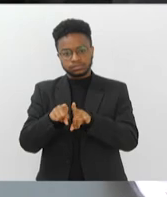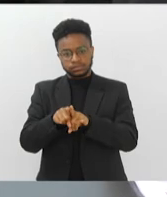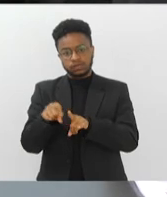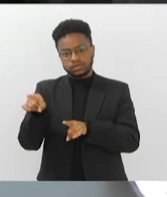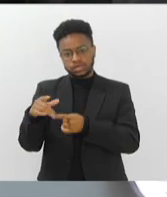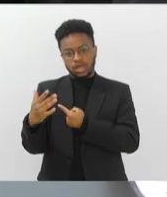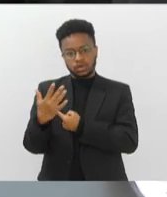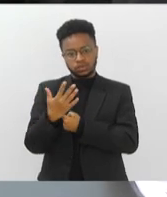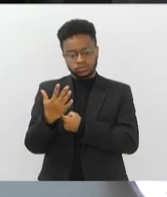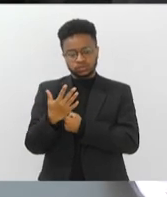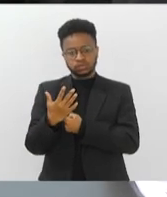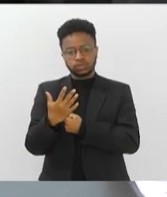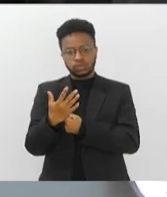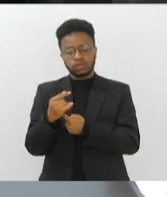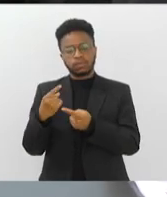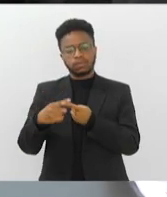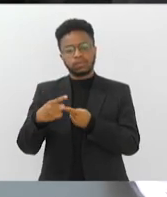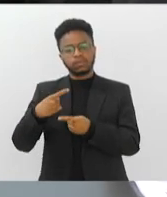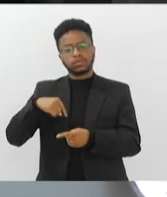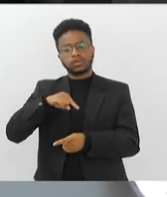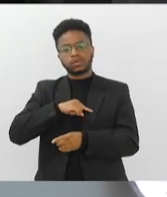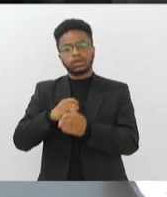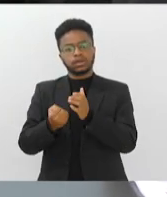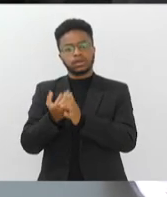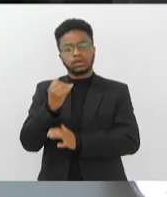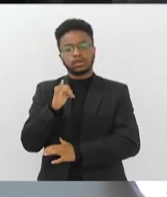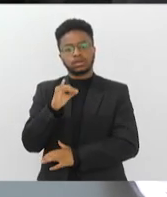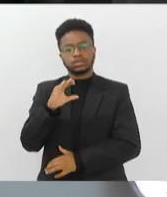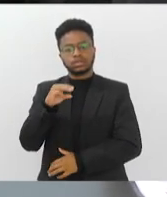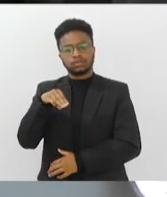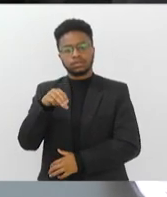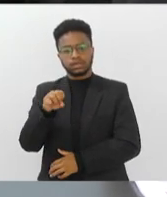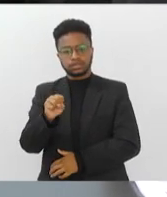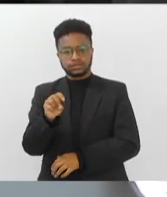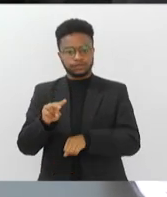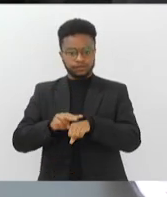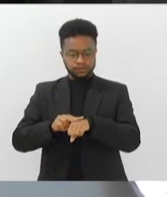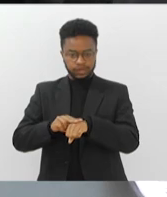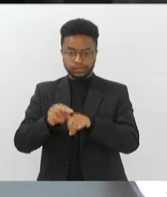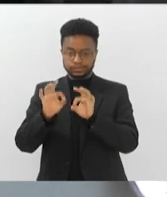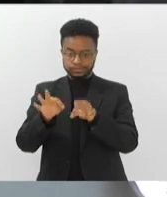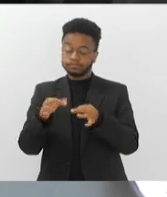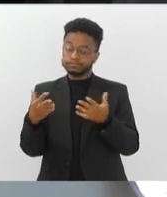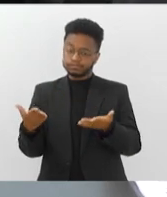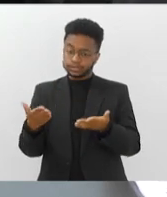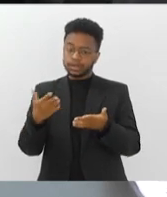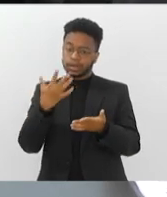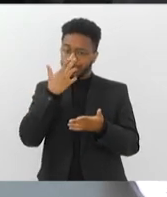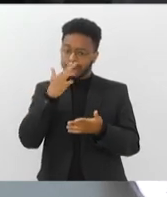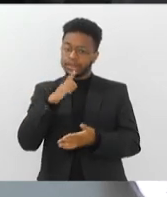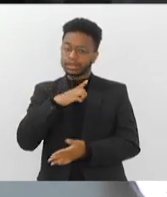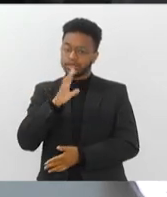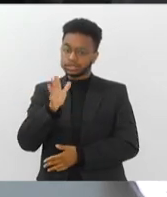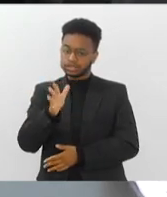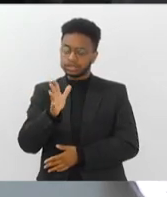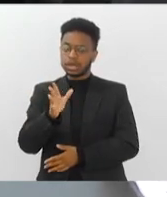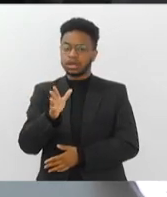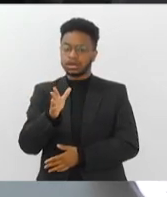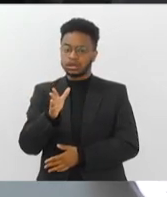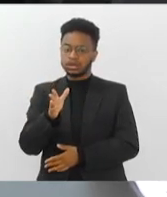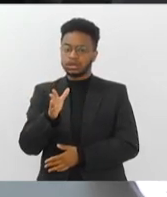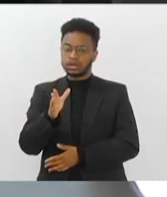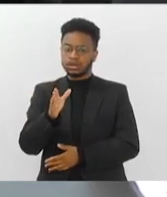Vossa Excelência, quando a gente implantou aqui o ICMS Verde. Então, é como a gente já tivesse uma bolsa de crédito